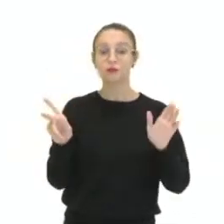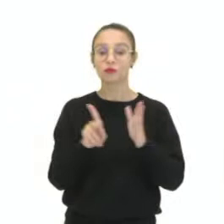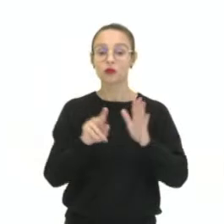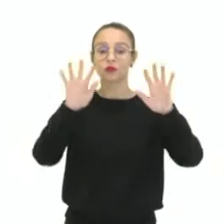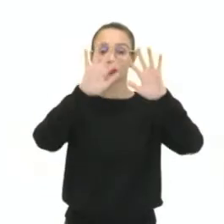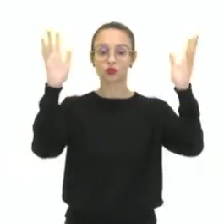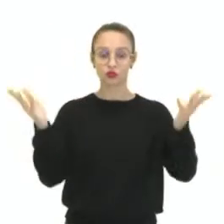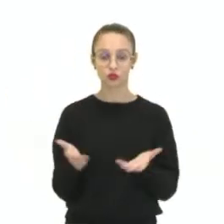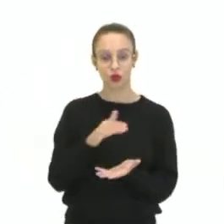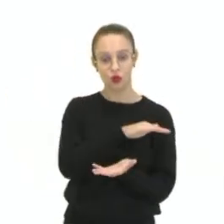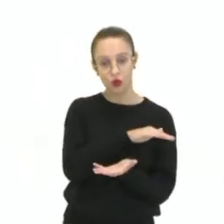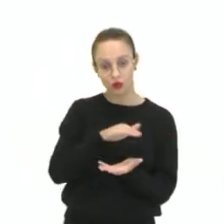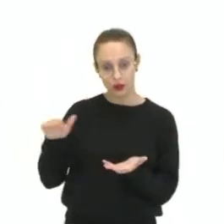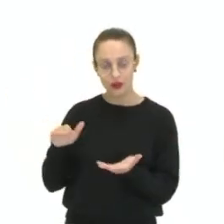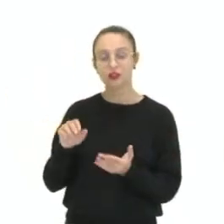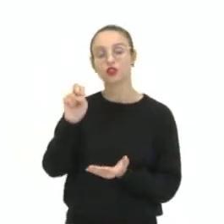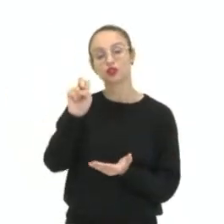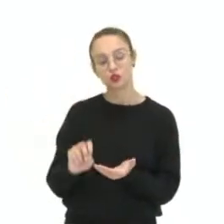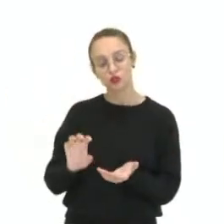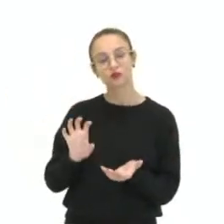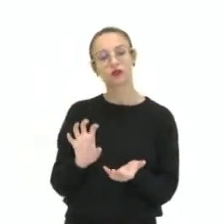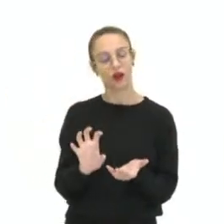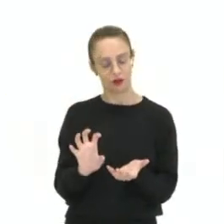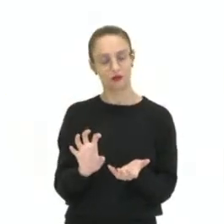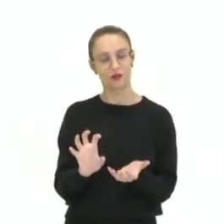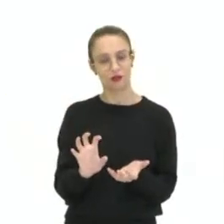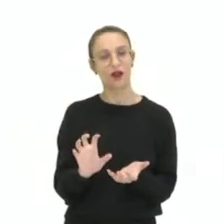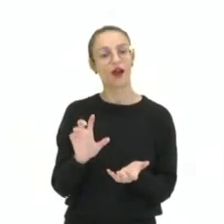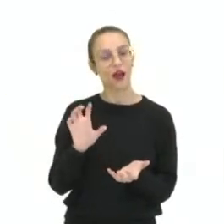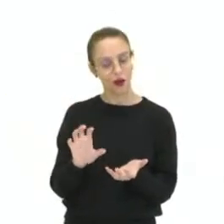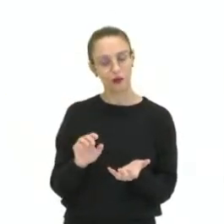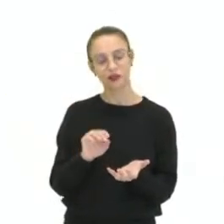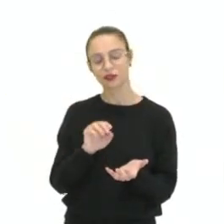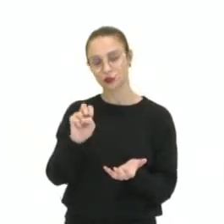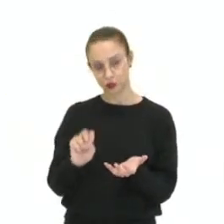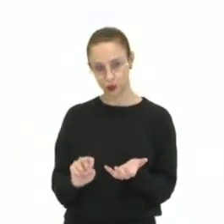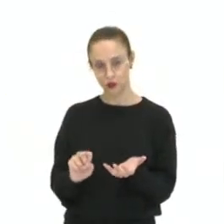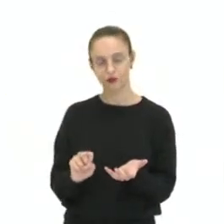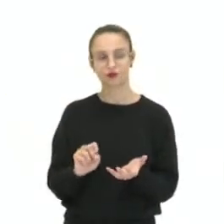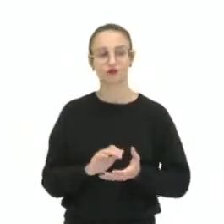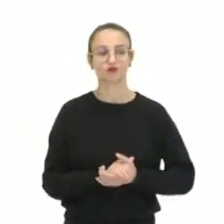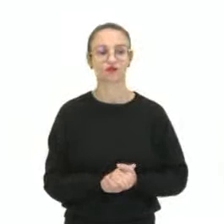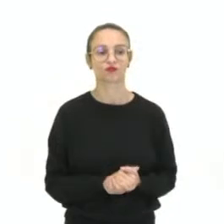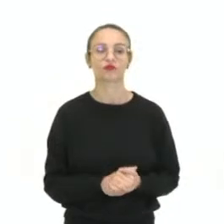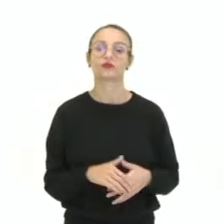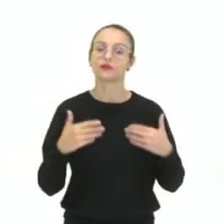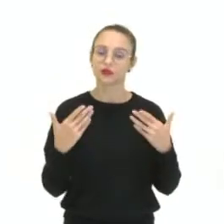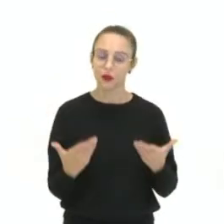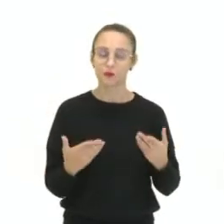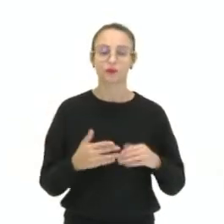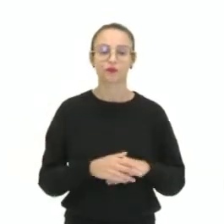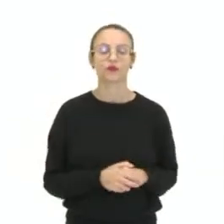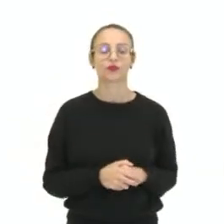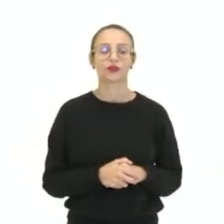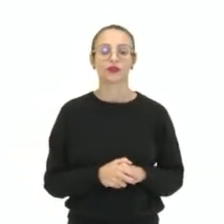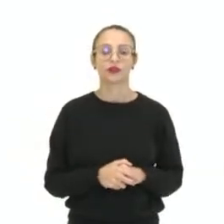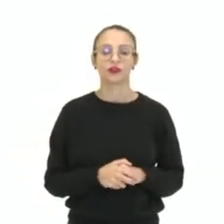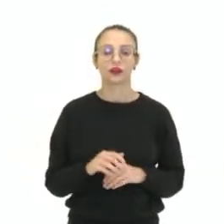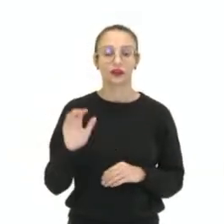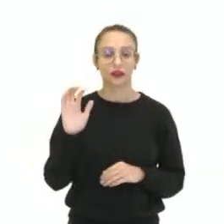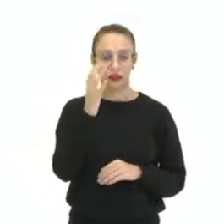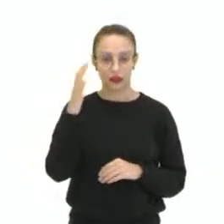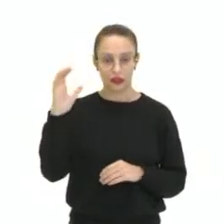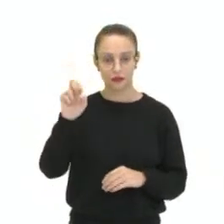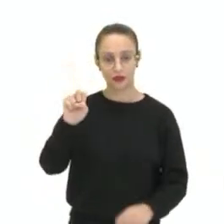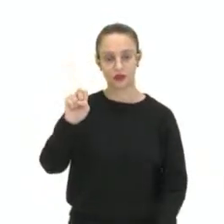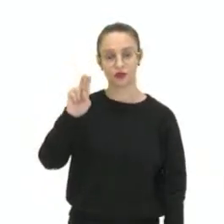região sul está com a maior parte do seu território na zona temperada do sul, certo? Então, clima subtropical, não